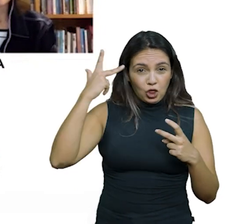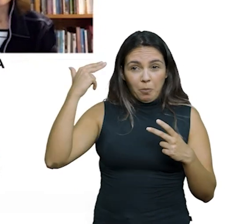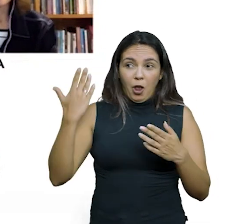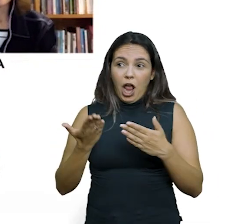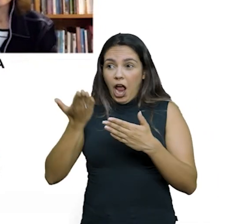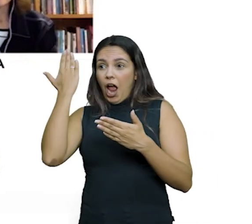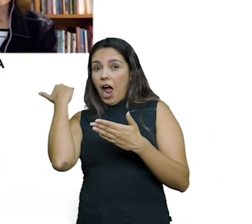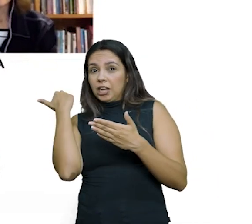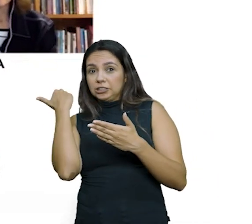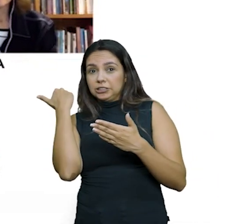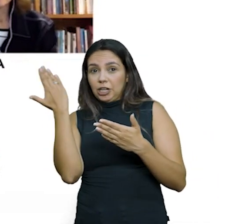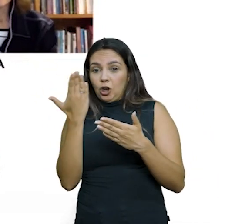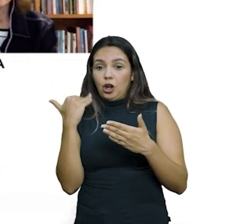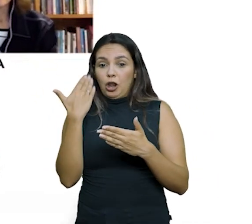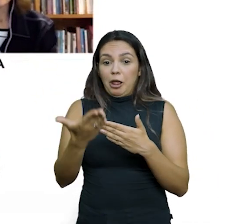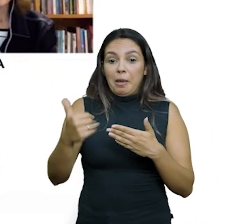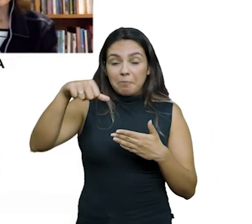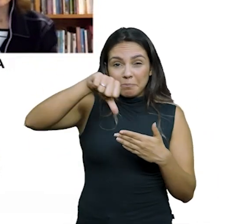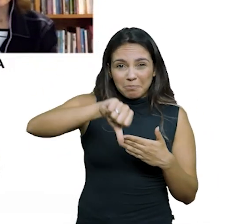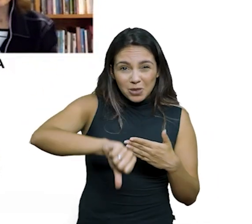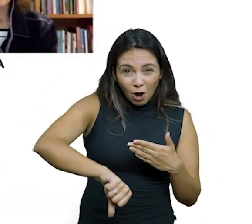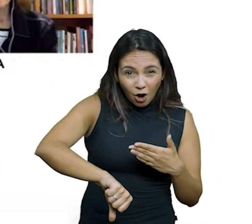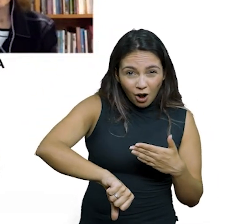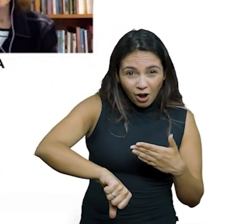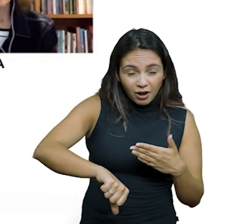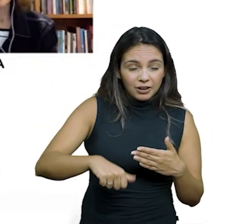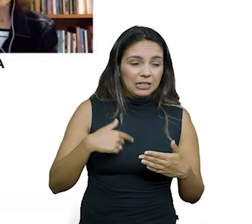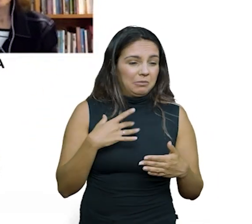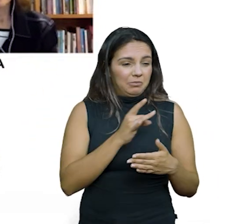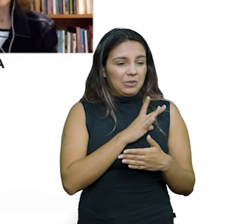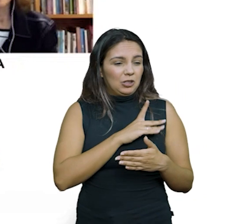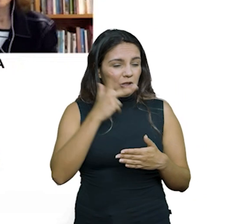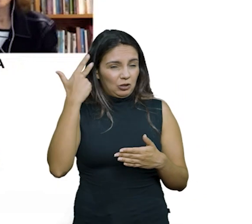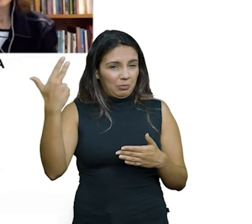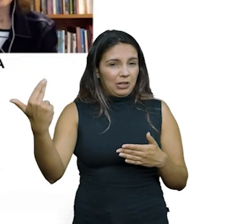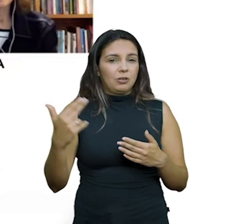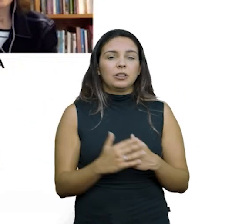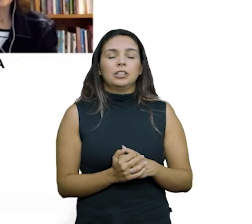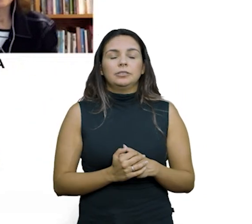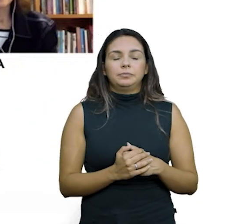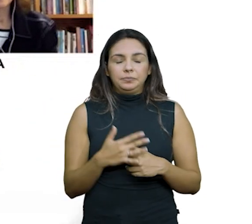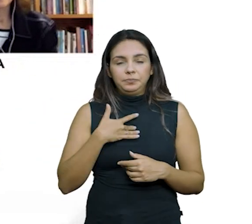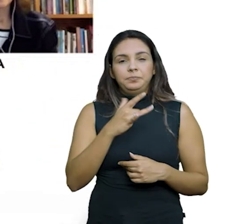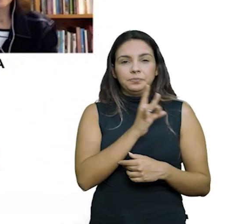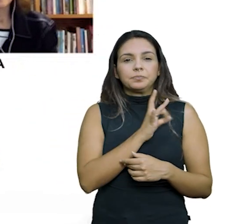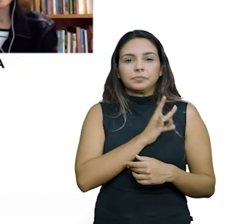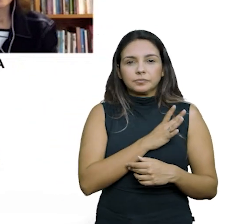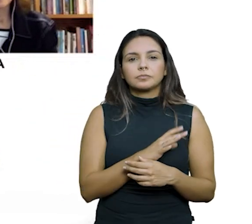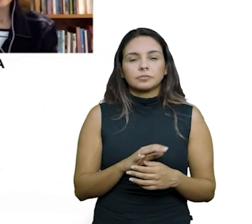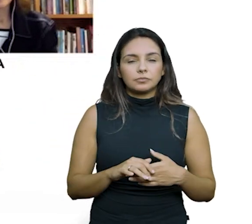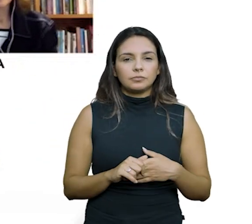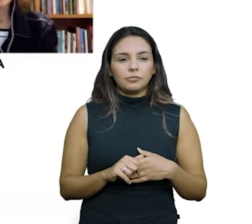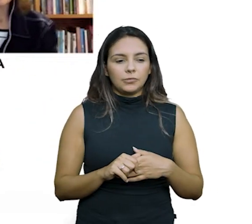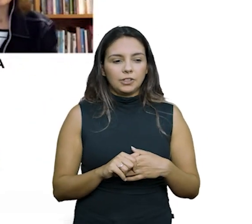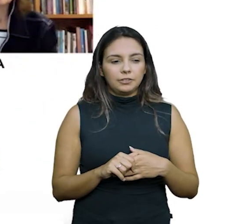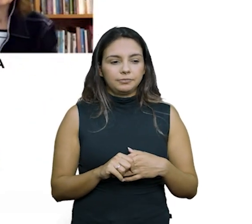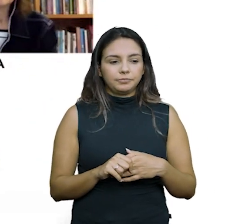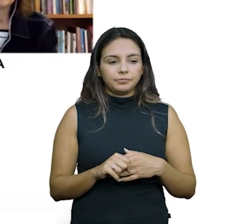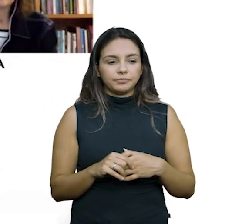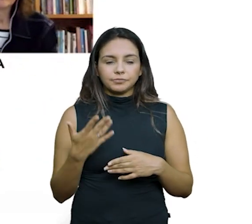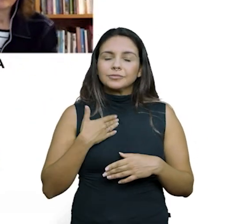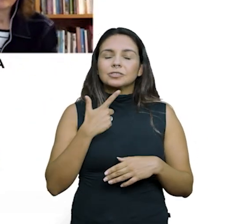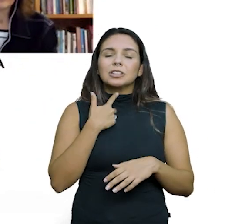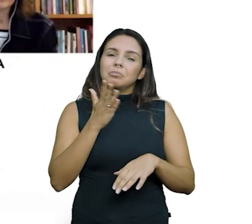porque nós estamos num momento especial, né? Vai ser um normal possivelmente pior do que o anterior, e isso me assusta um pouco. Eu queria estar